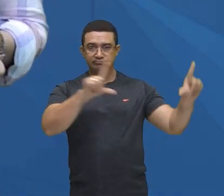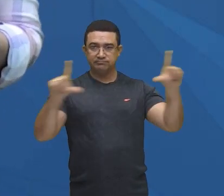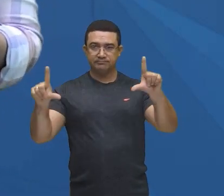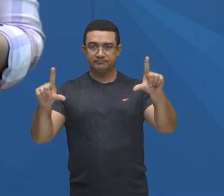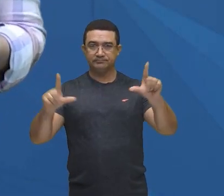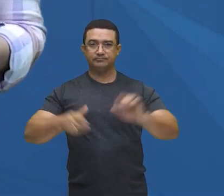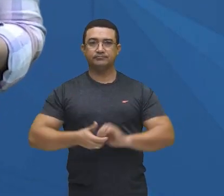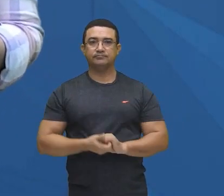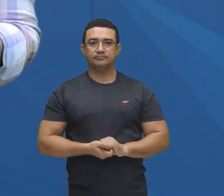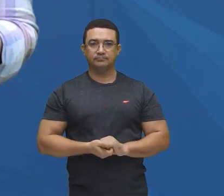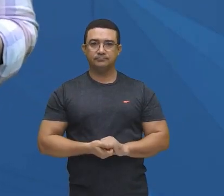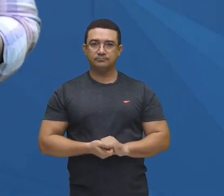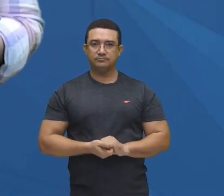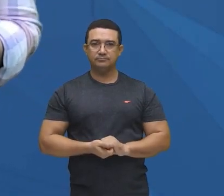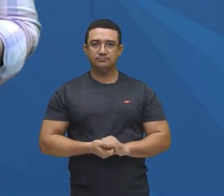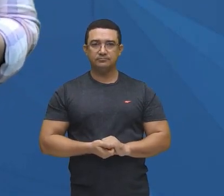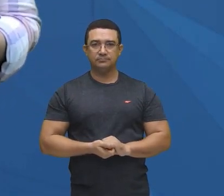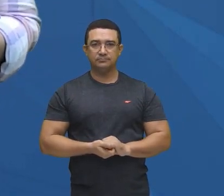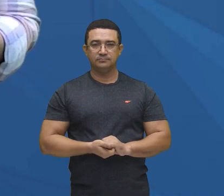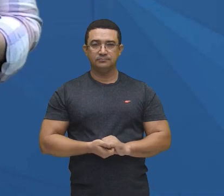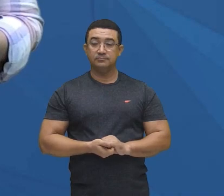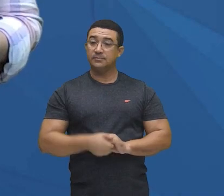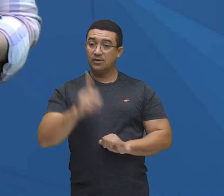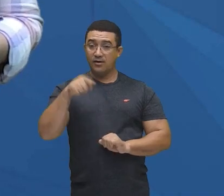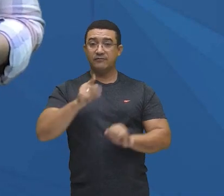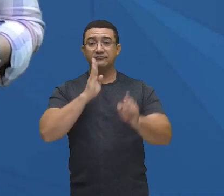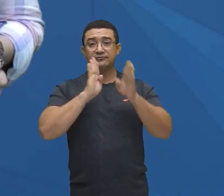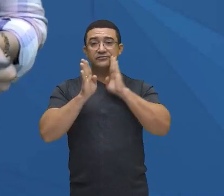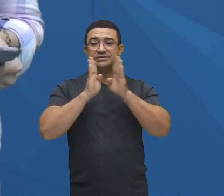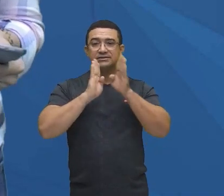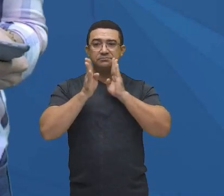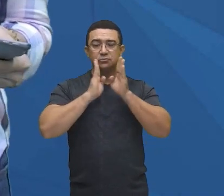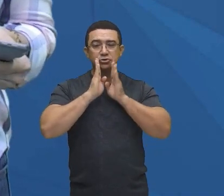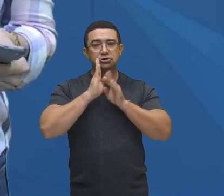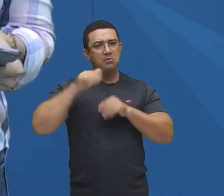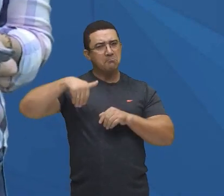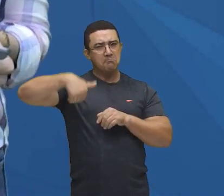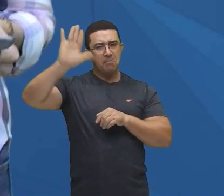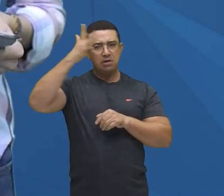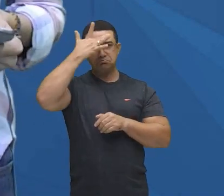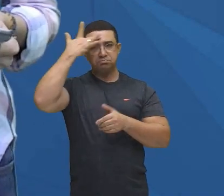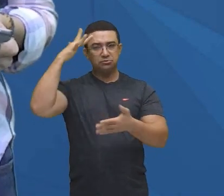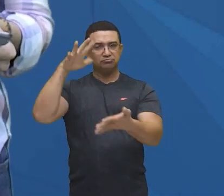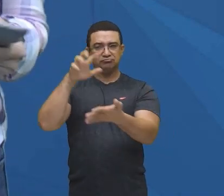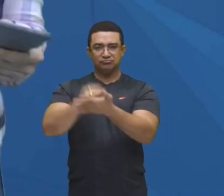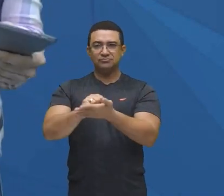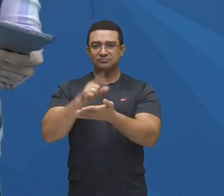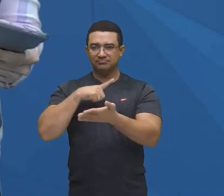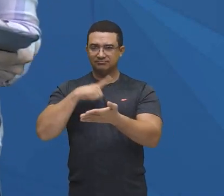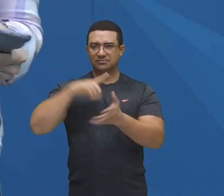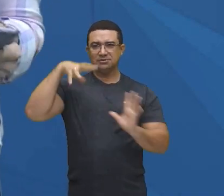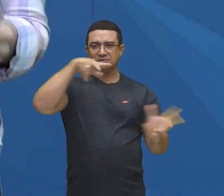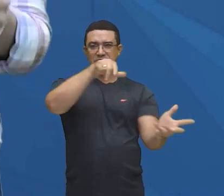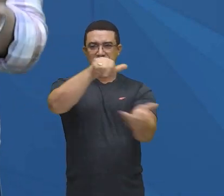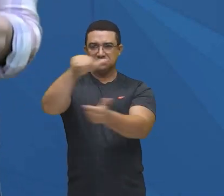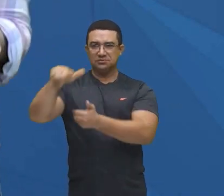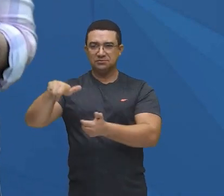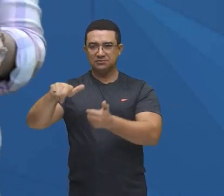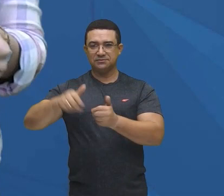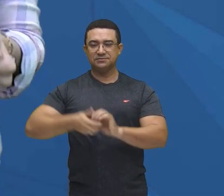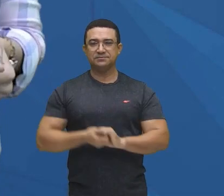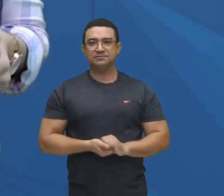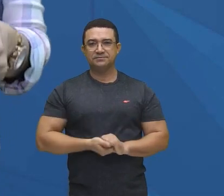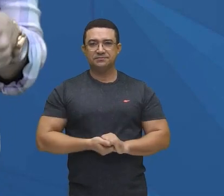só. É o Facebook, tá, gente? Então, quem marcou o WhatsApp ou Twitter não foi dessa vez.